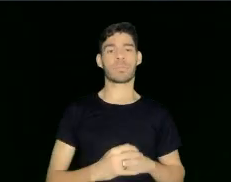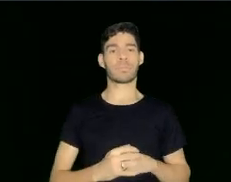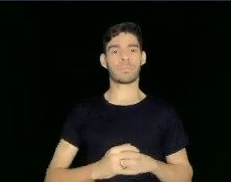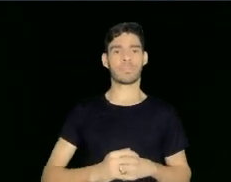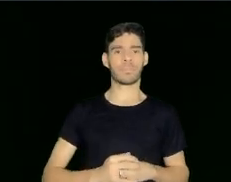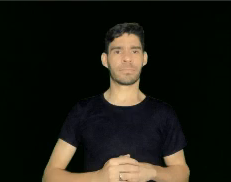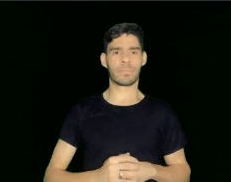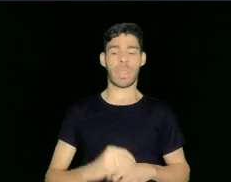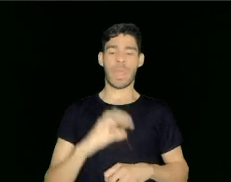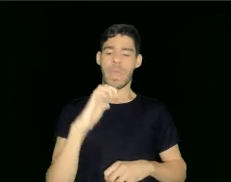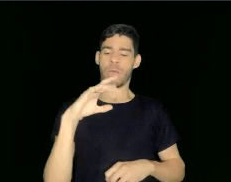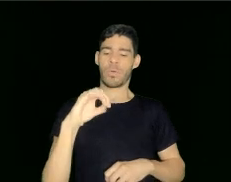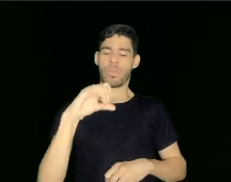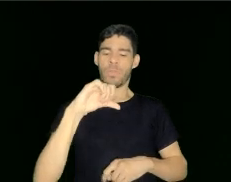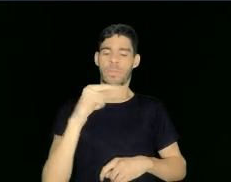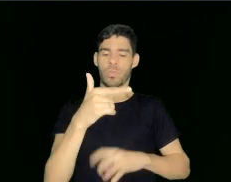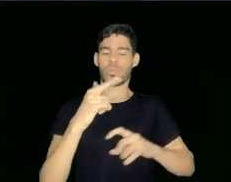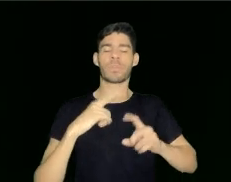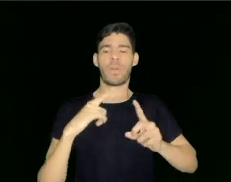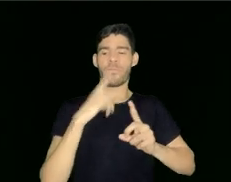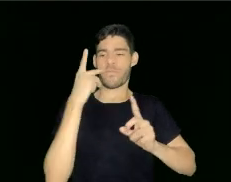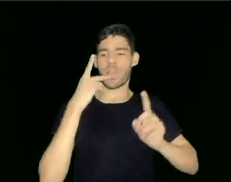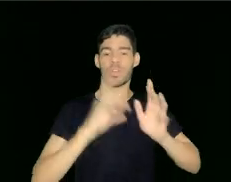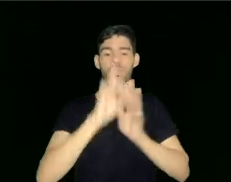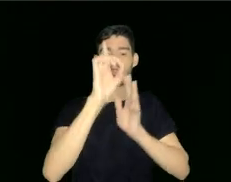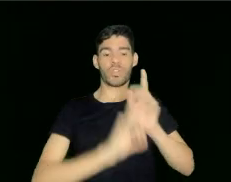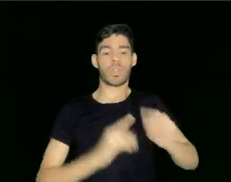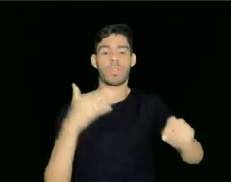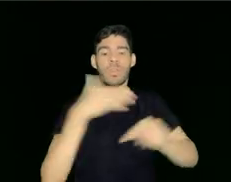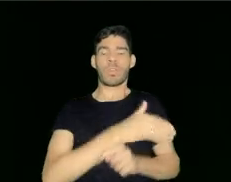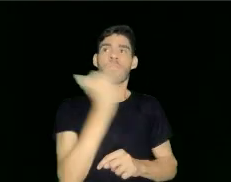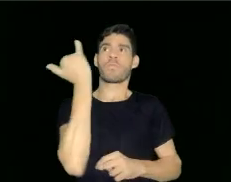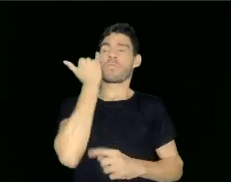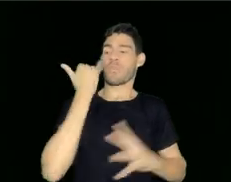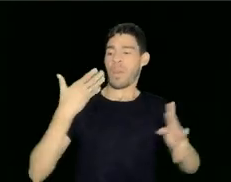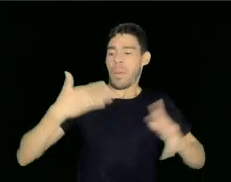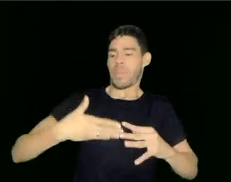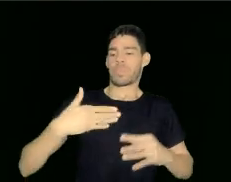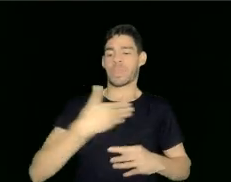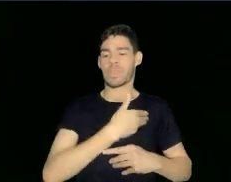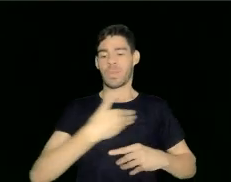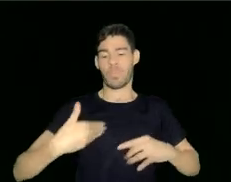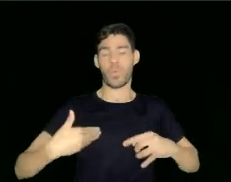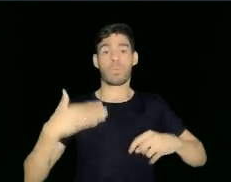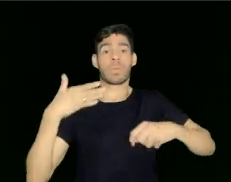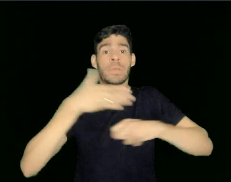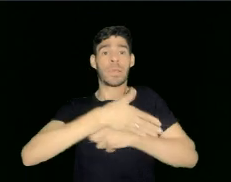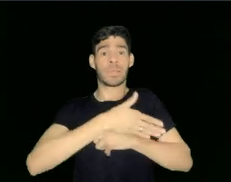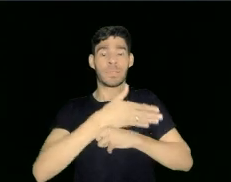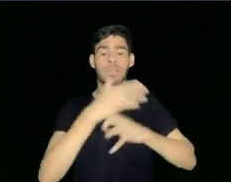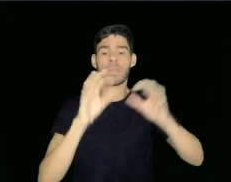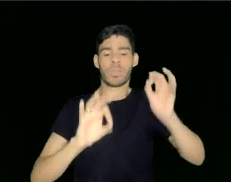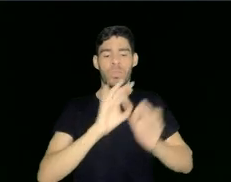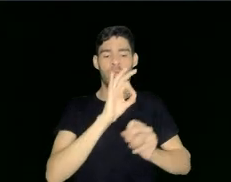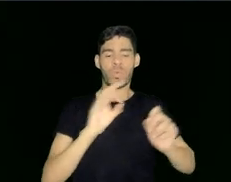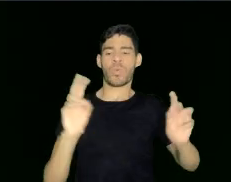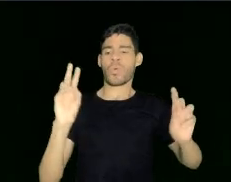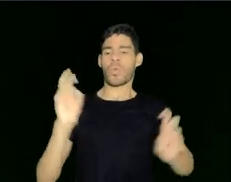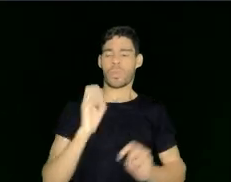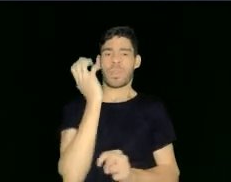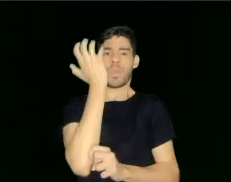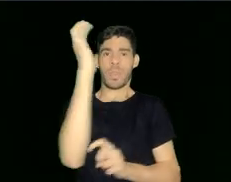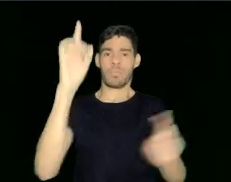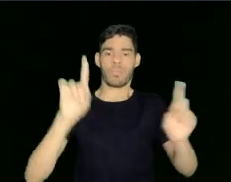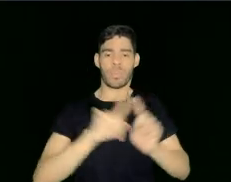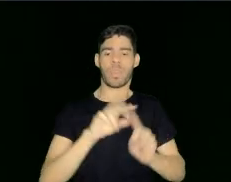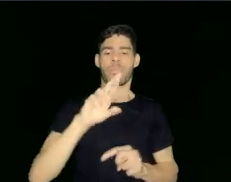10 da Declaração do Rio, da ECO 92, que trata dos direitos de acesso à informação, participação pública e acesso à